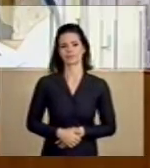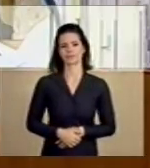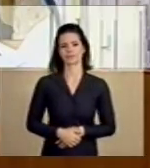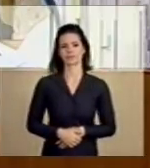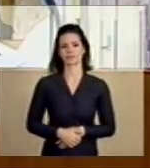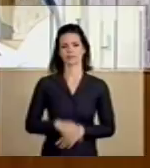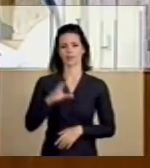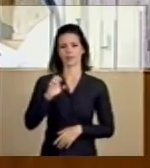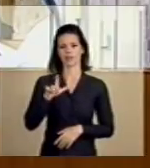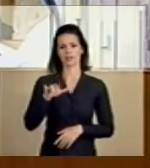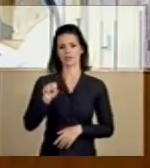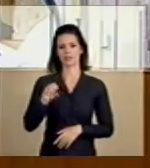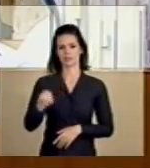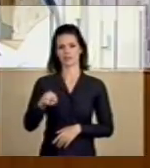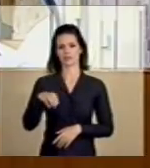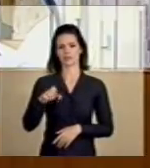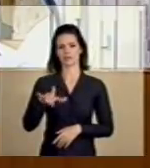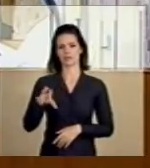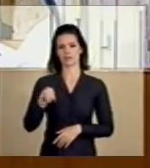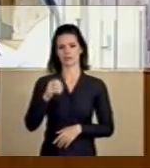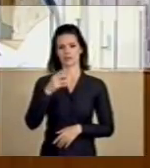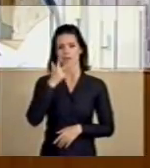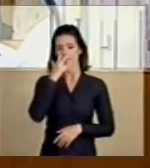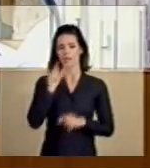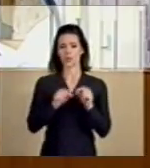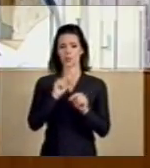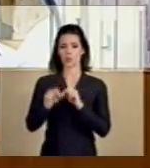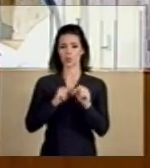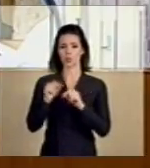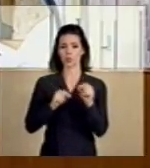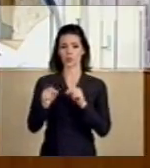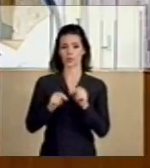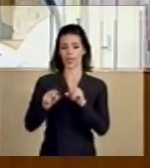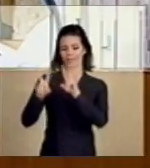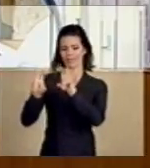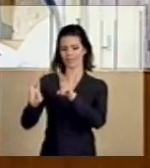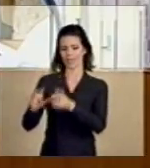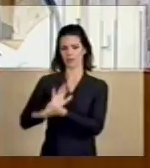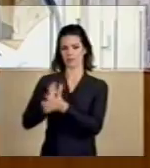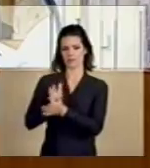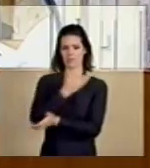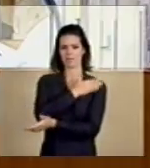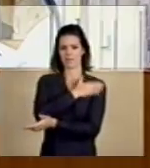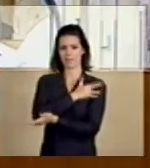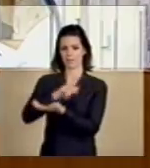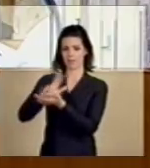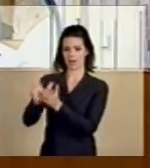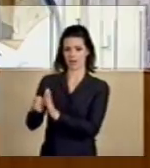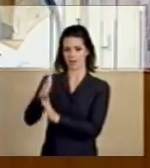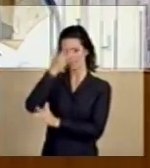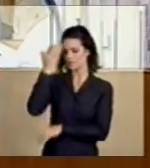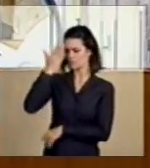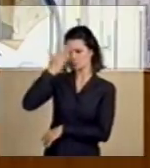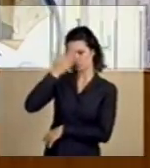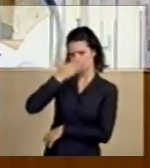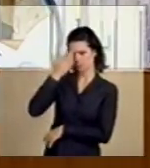ministro Celso de Mello, que há ainda uma invisibilidade sobre essa como outras formas de discriminação, no caso quanto aos